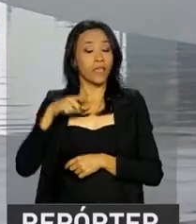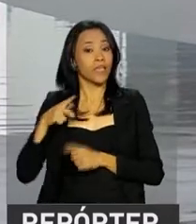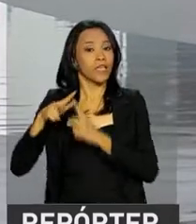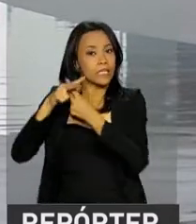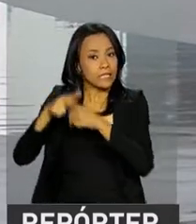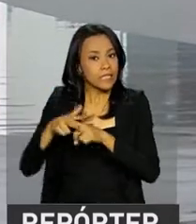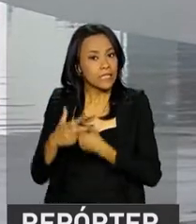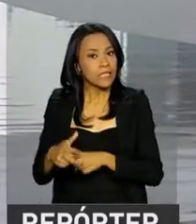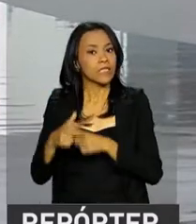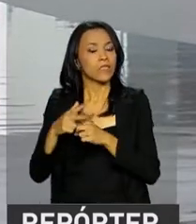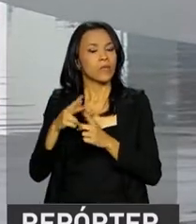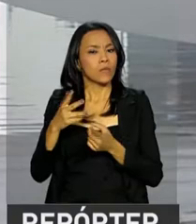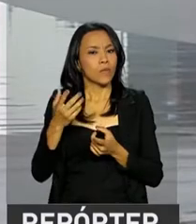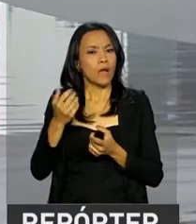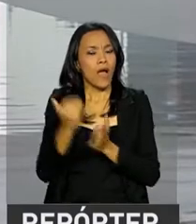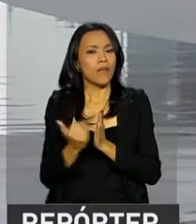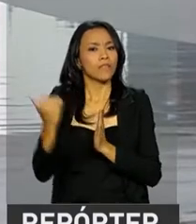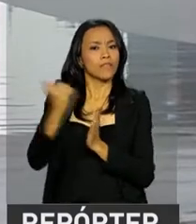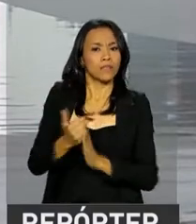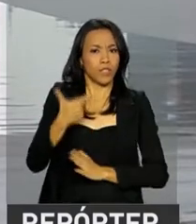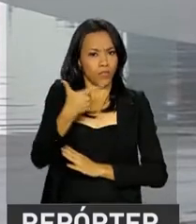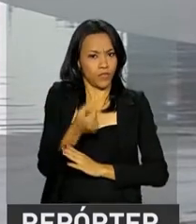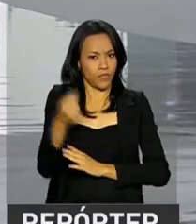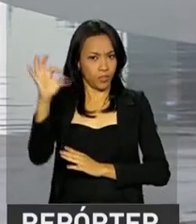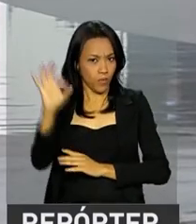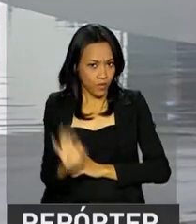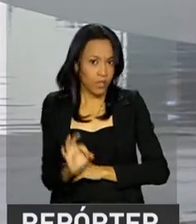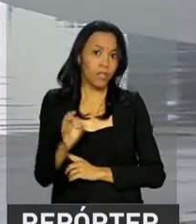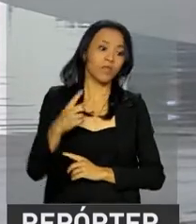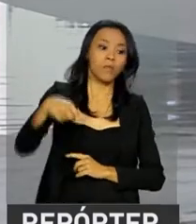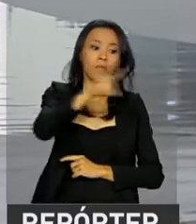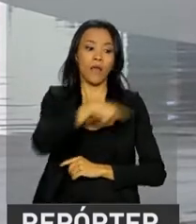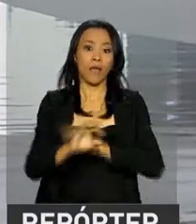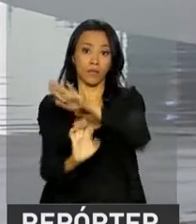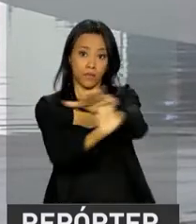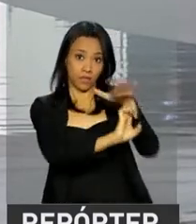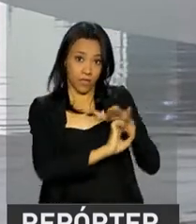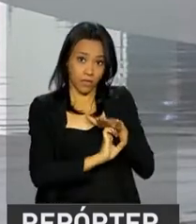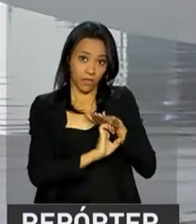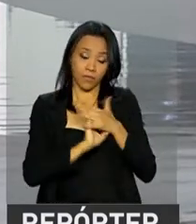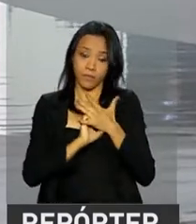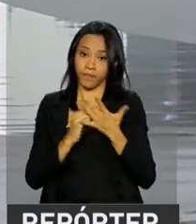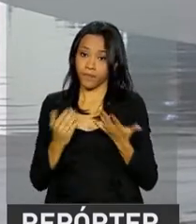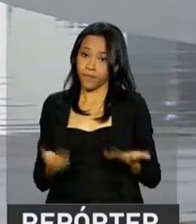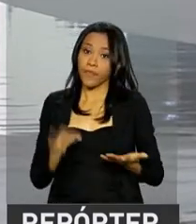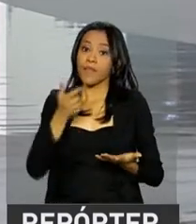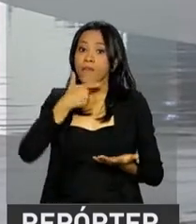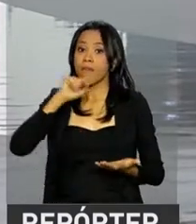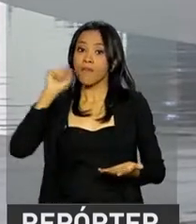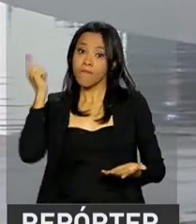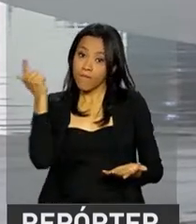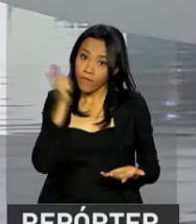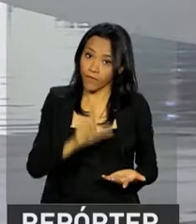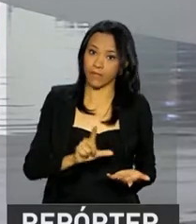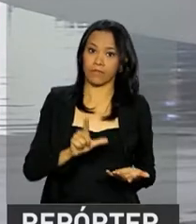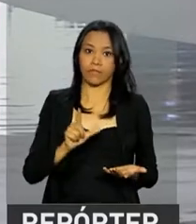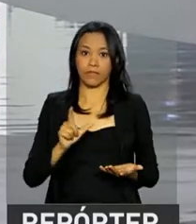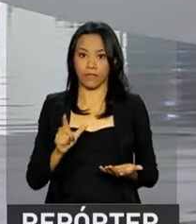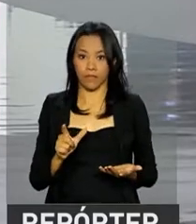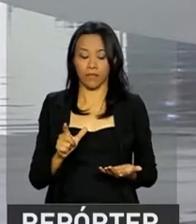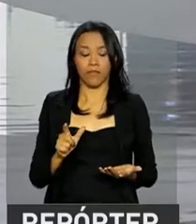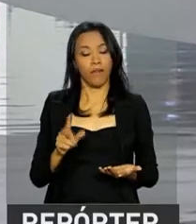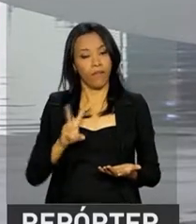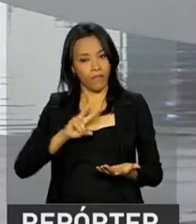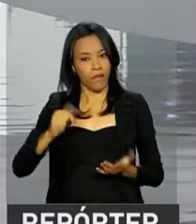acima de 20% para essas distribuidoras neste ano o vencedor da disputa é deverá